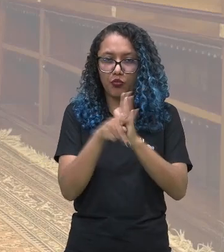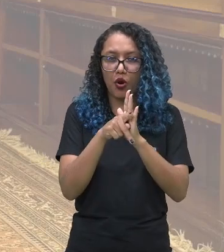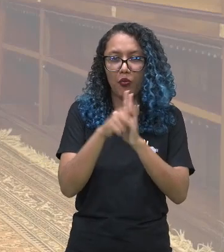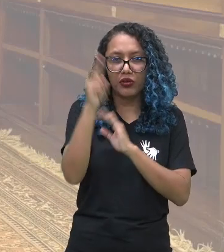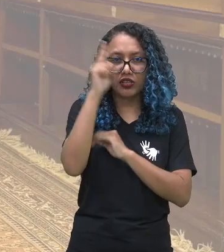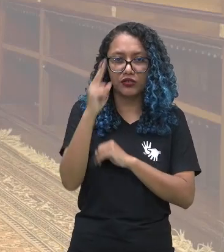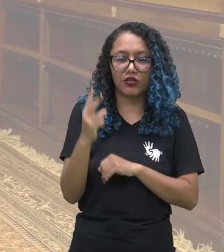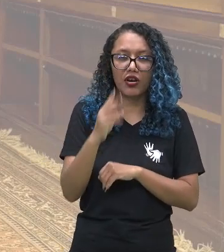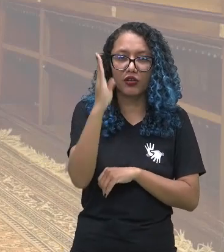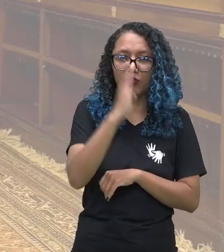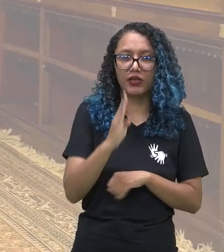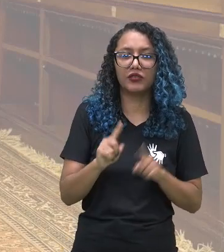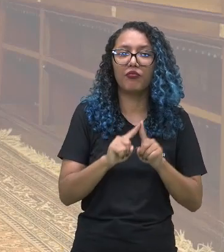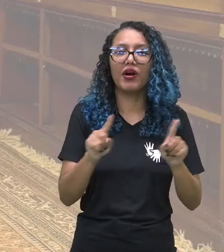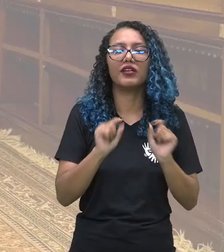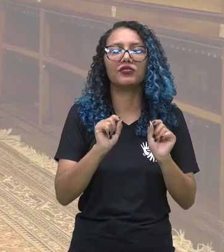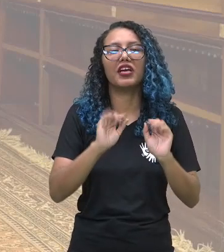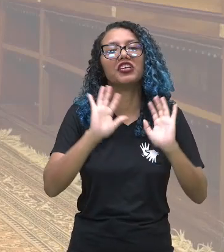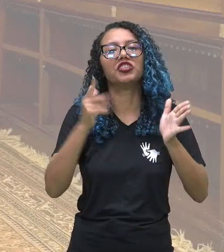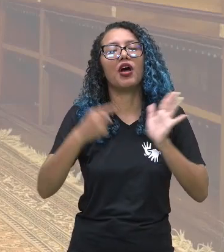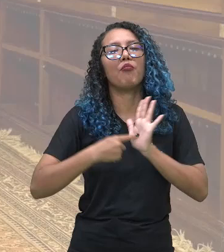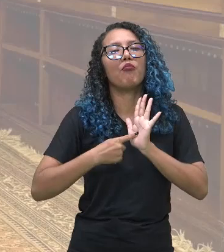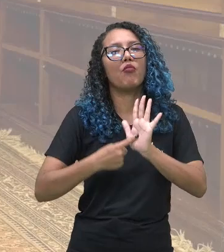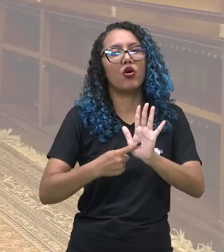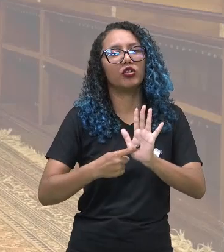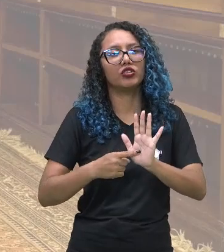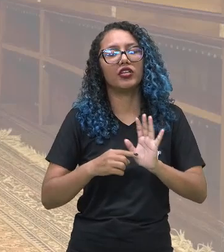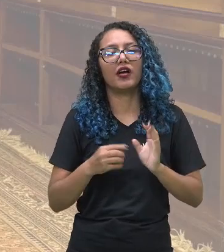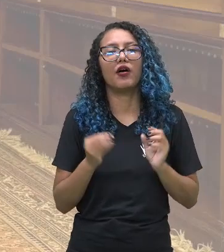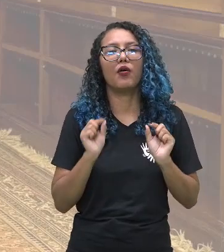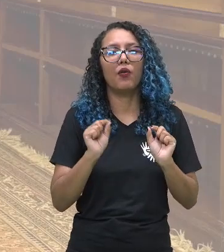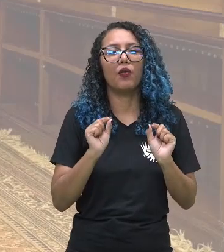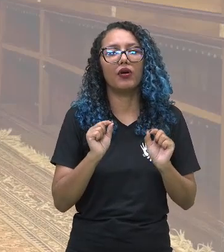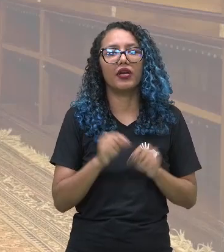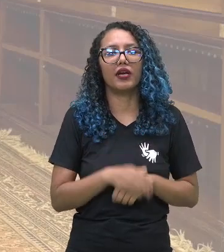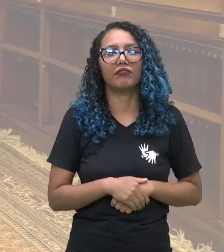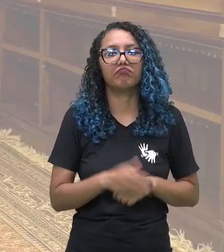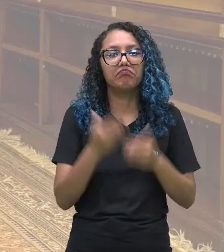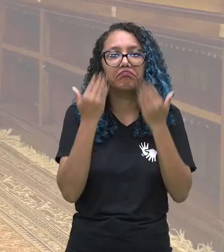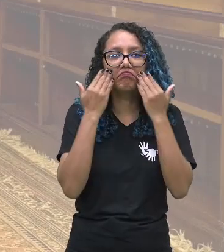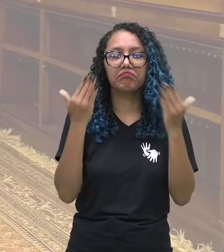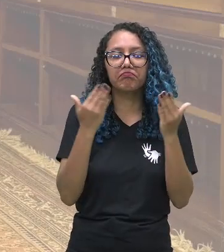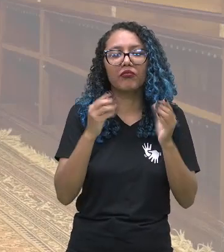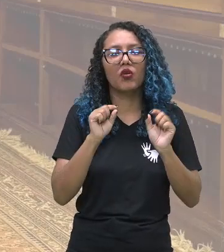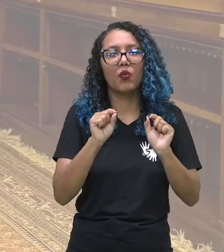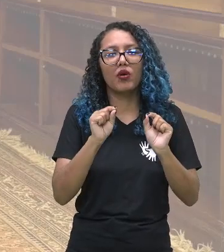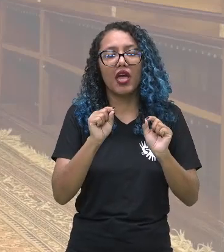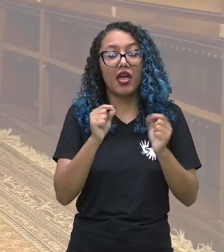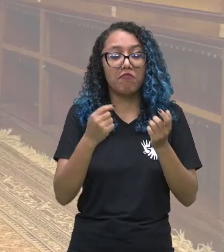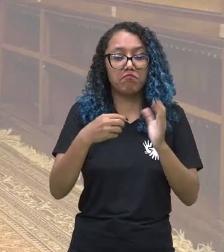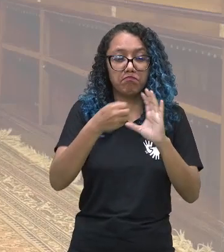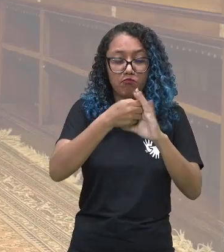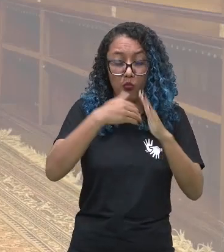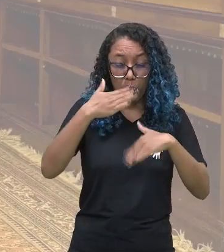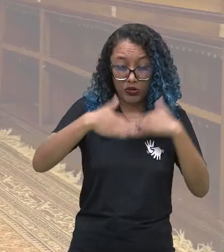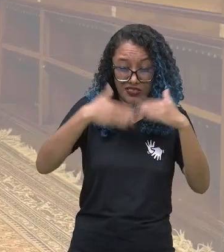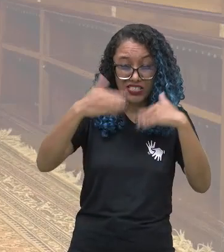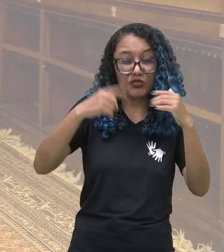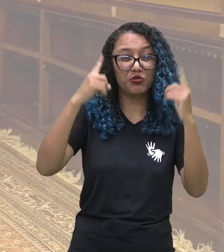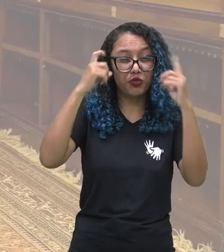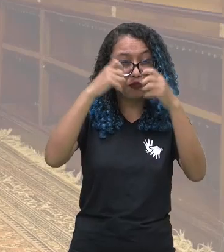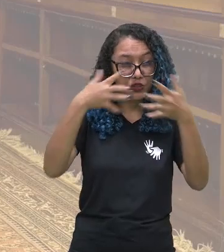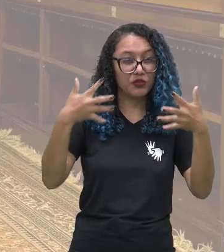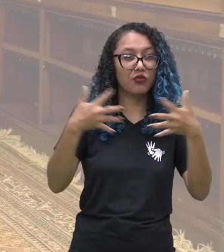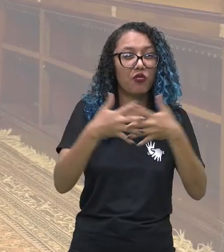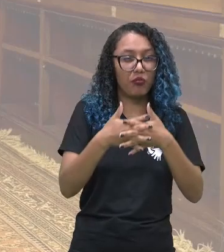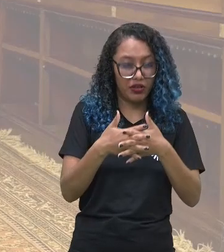é reveladora de todo um processo muito mais genérico. Ele ainda é modesto, porque ele diz